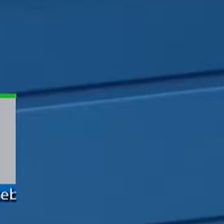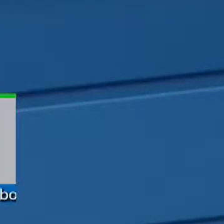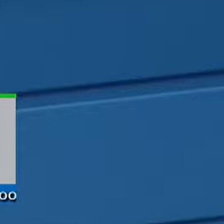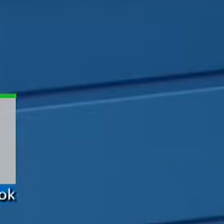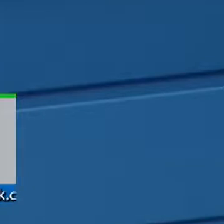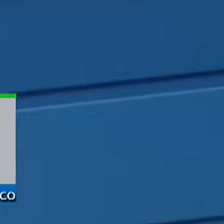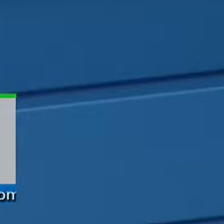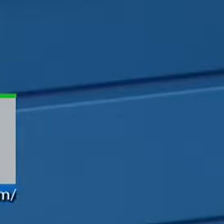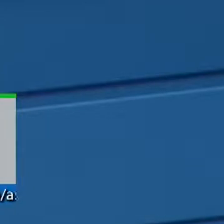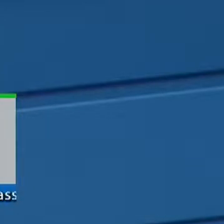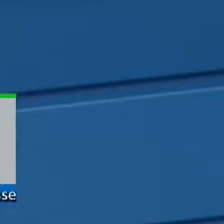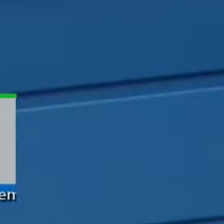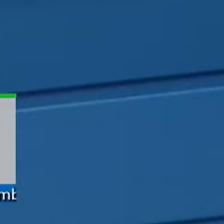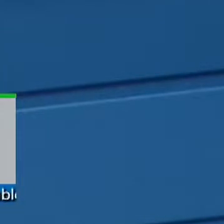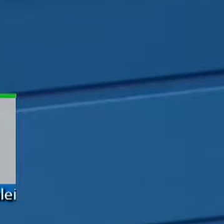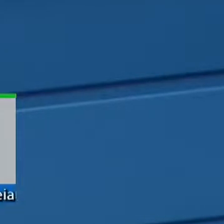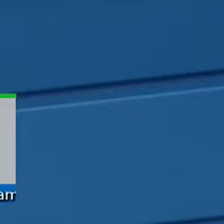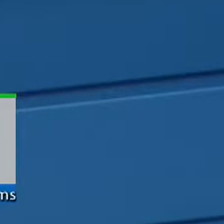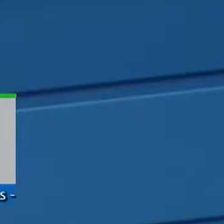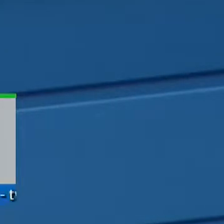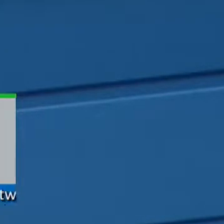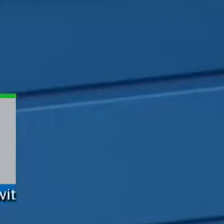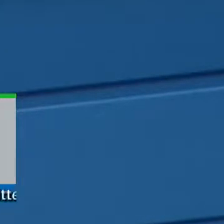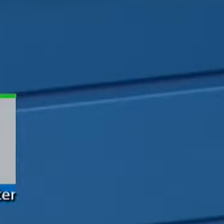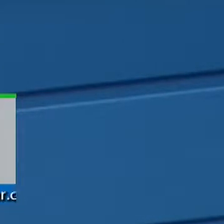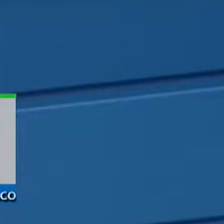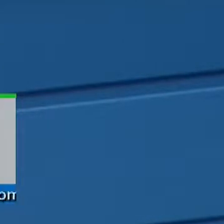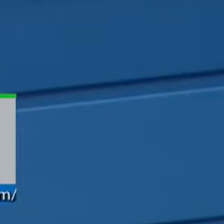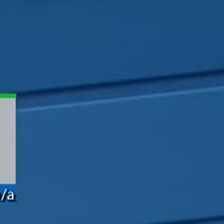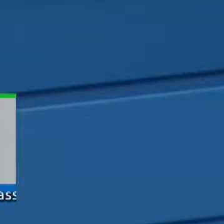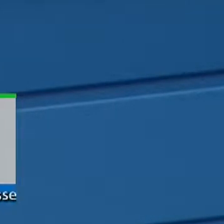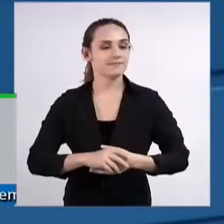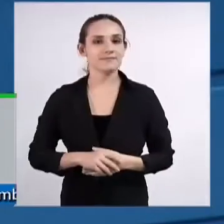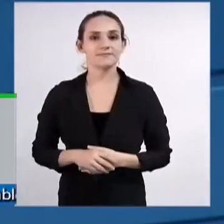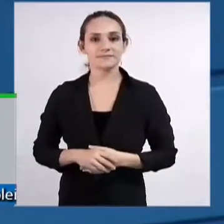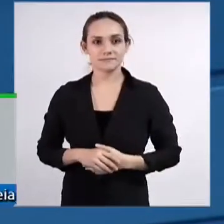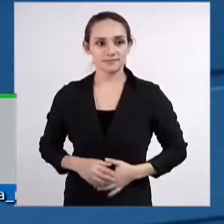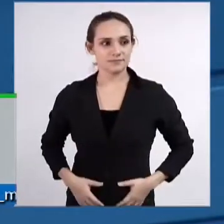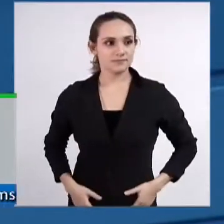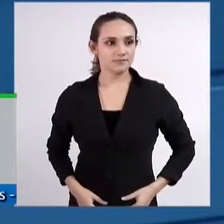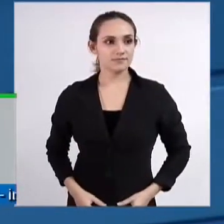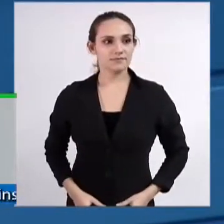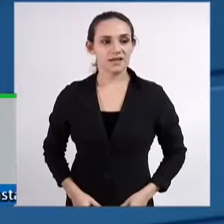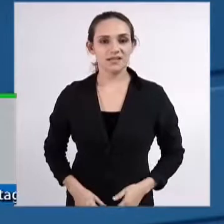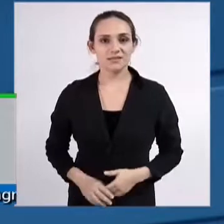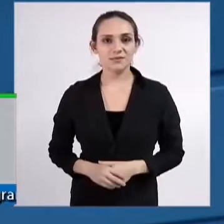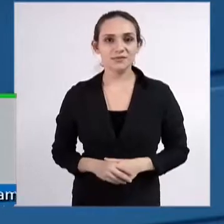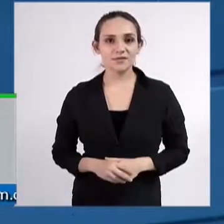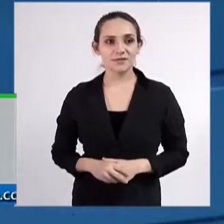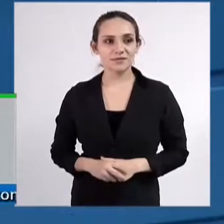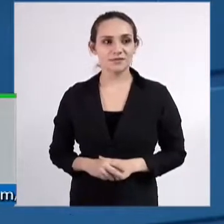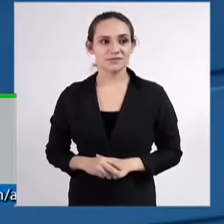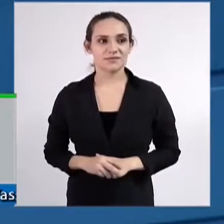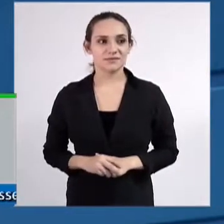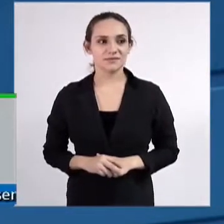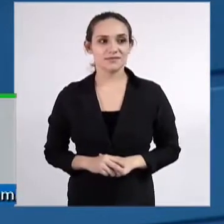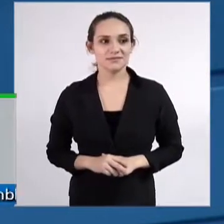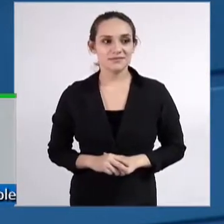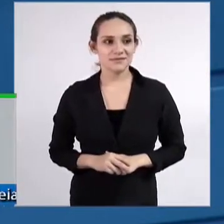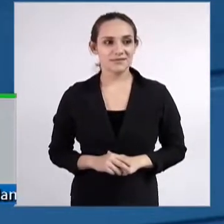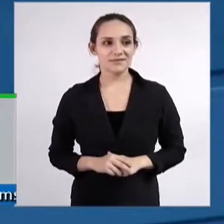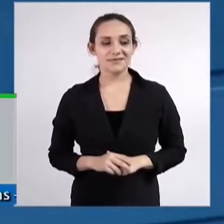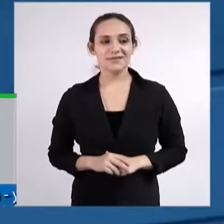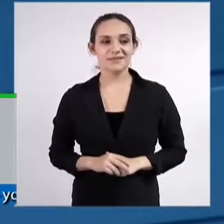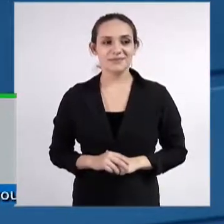existe uma forma de cálculo abusivo, uma bitributação em cima das cobranças na hora de atribuir o ICMS.